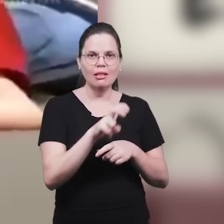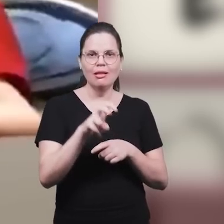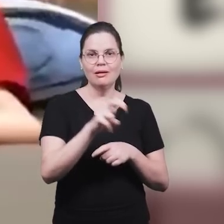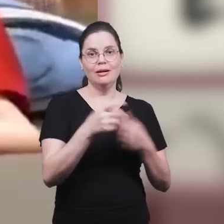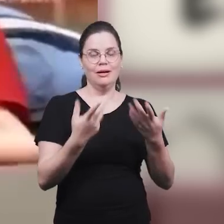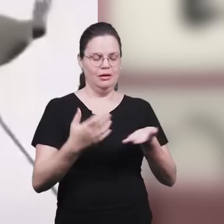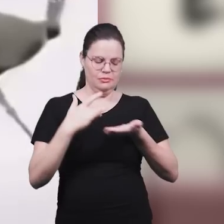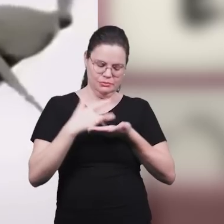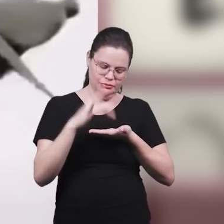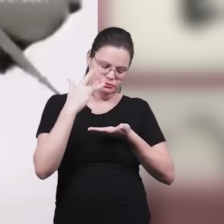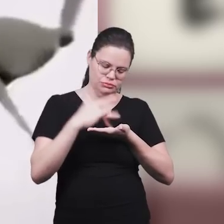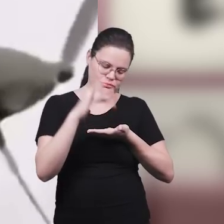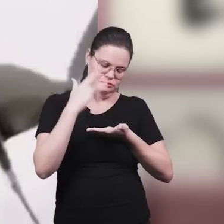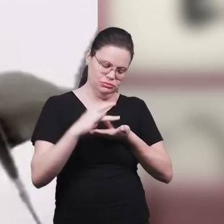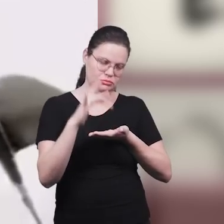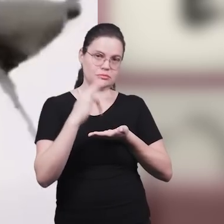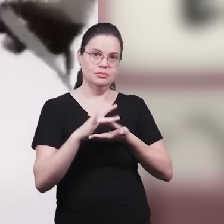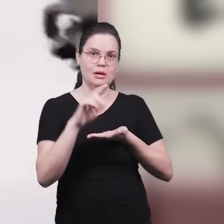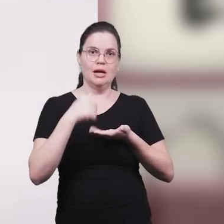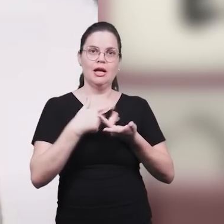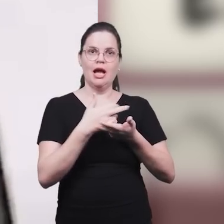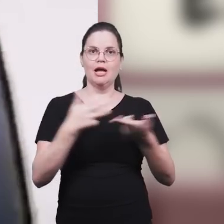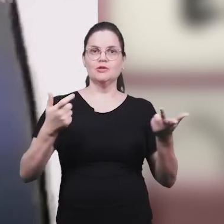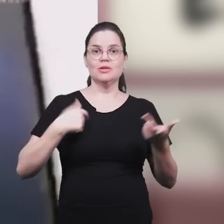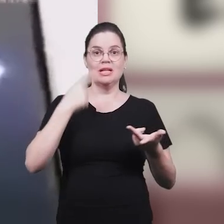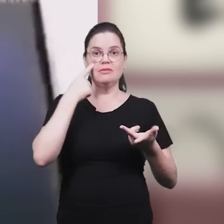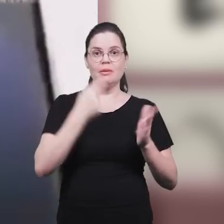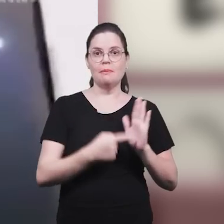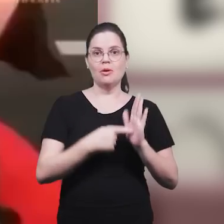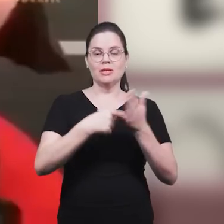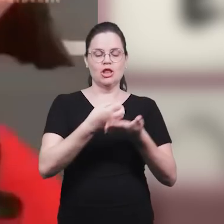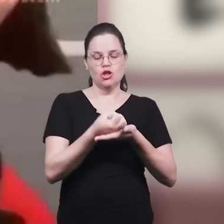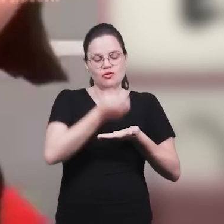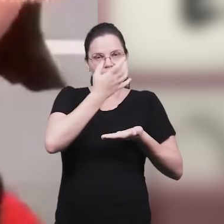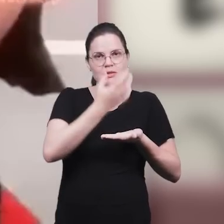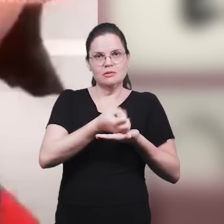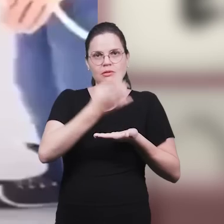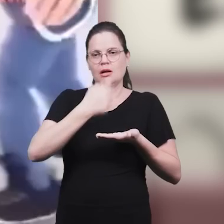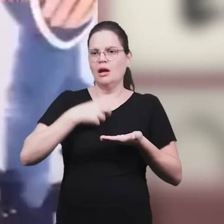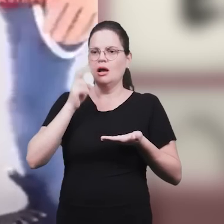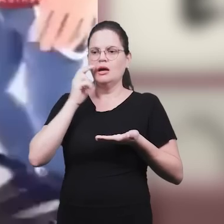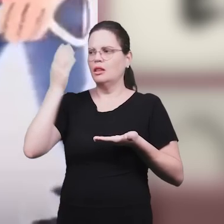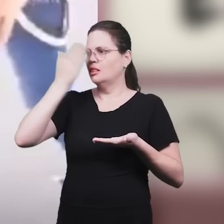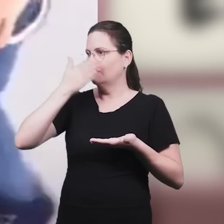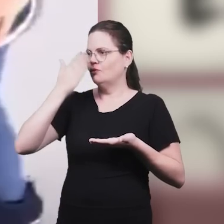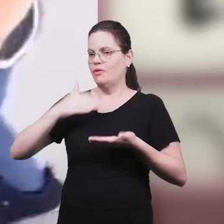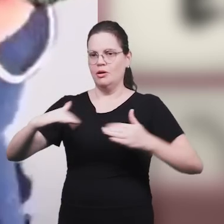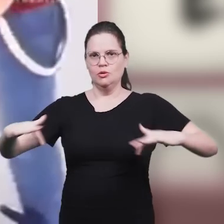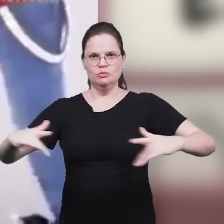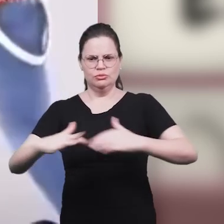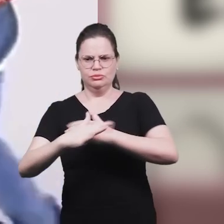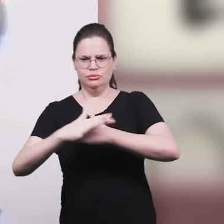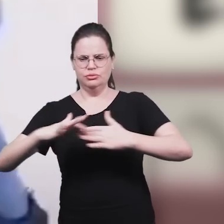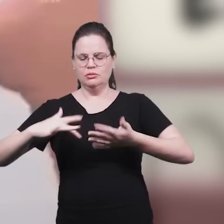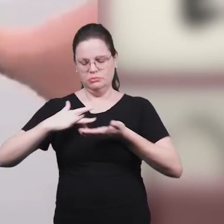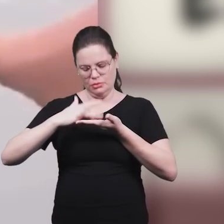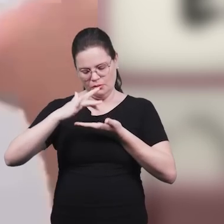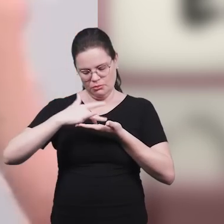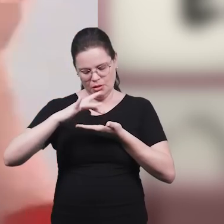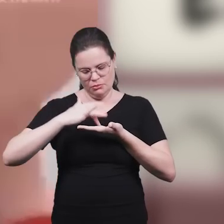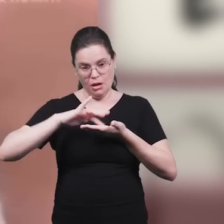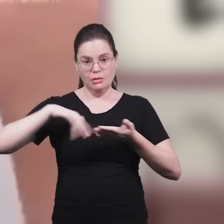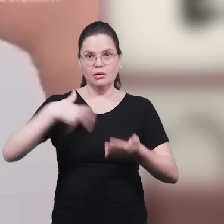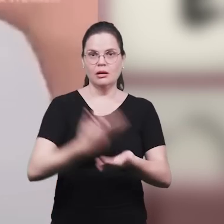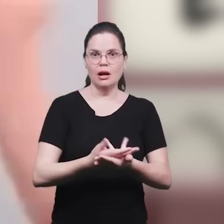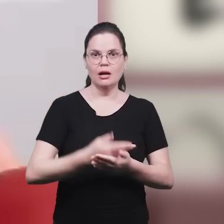no celular, das coisas que ali vão passando. Ele não vê o carro para atravessar a rua, cai no